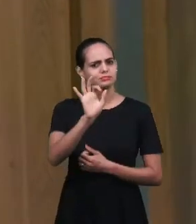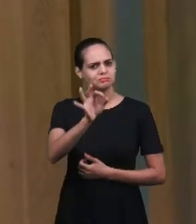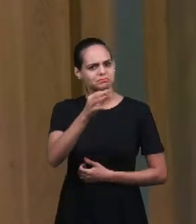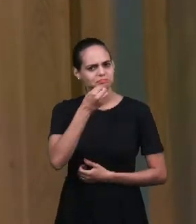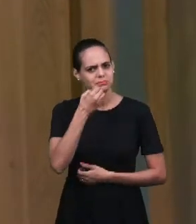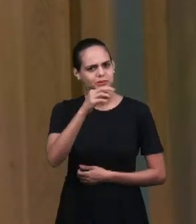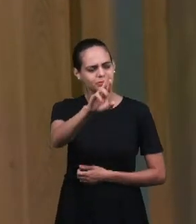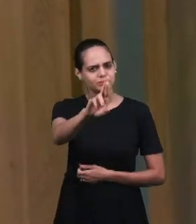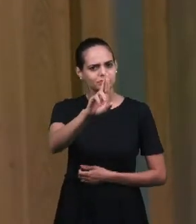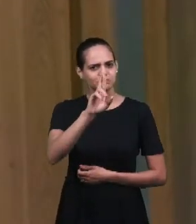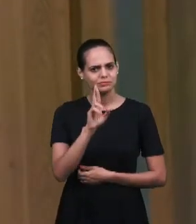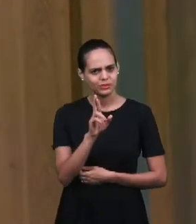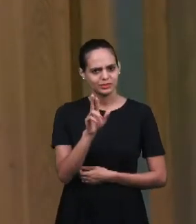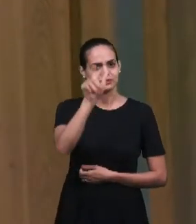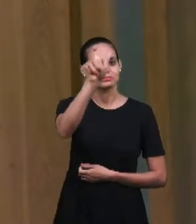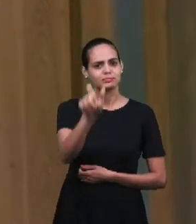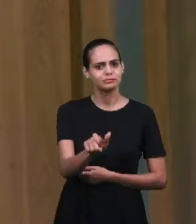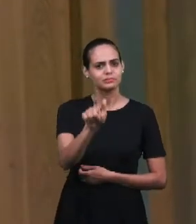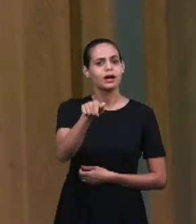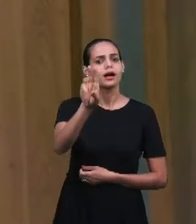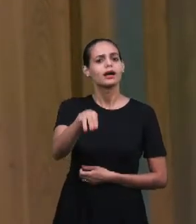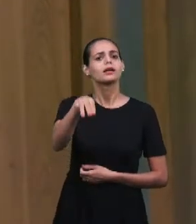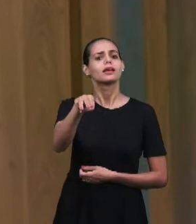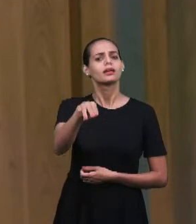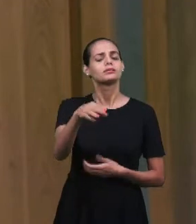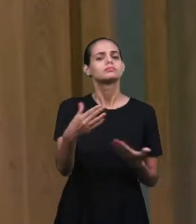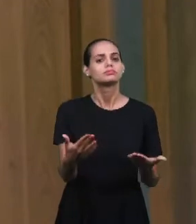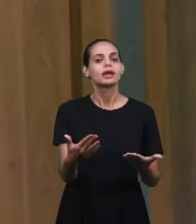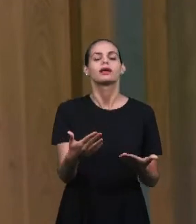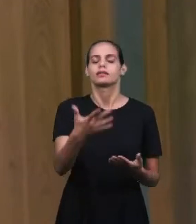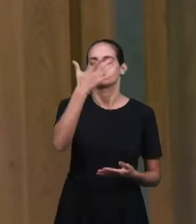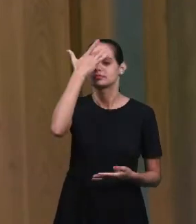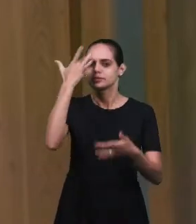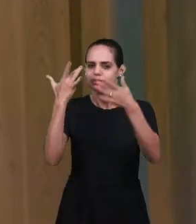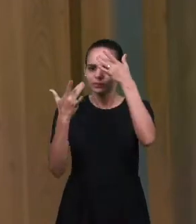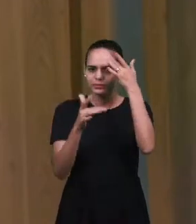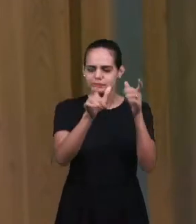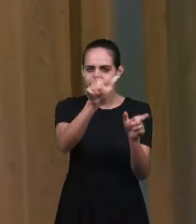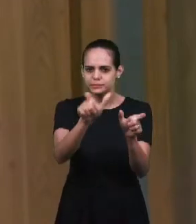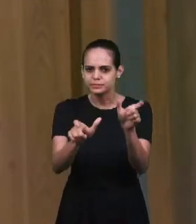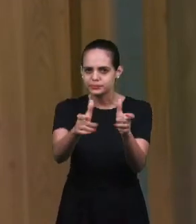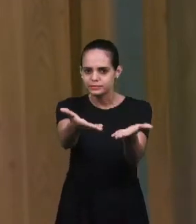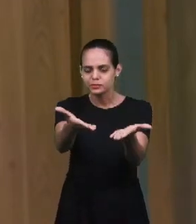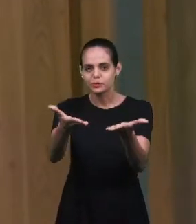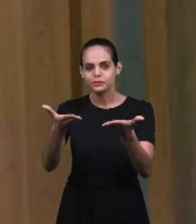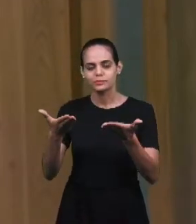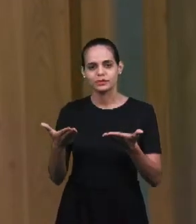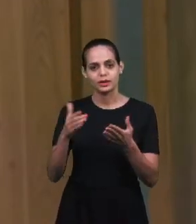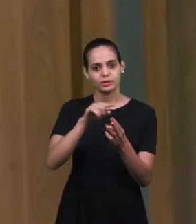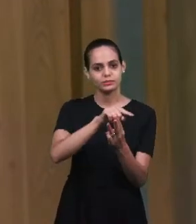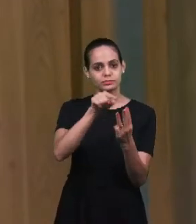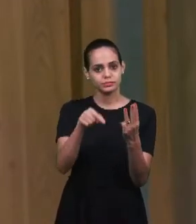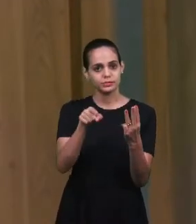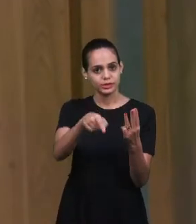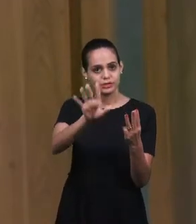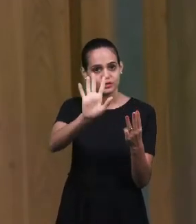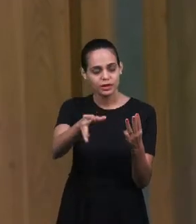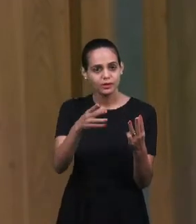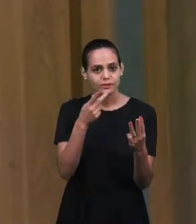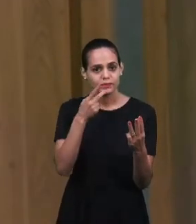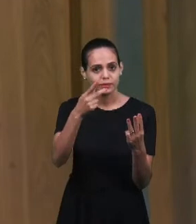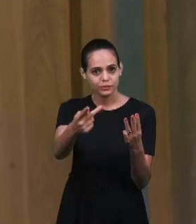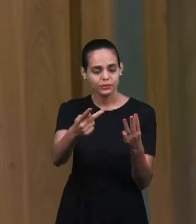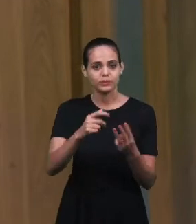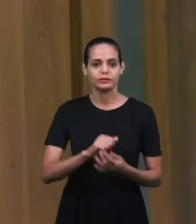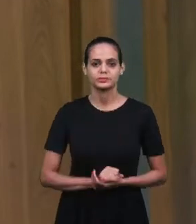foi dirigido o convite foi aos convidados, E os convidados eram exatamente esses citados pelo irmão, quando o